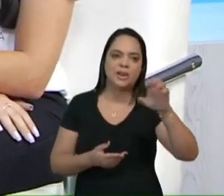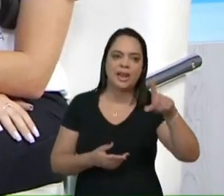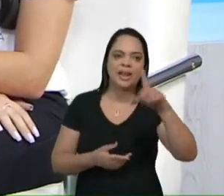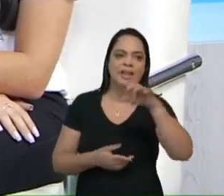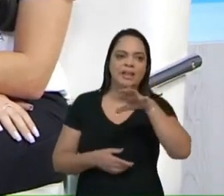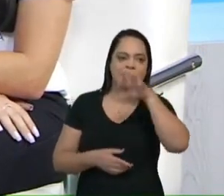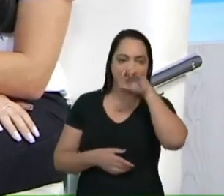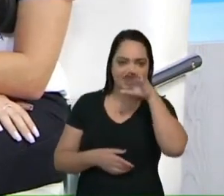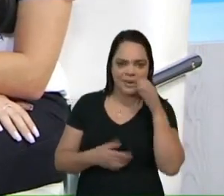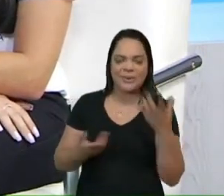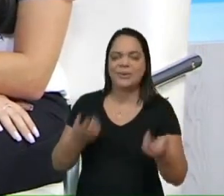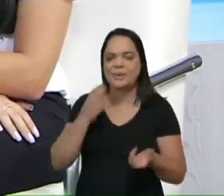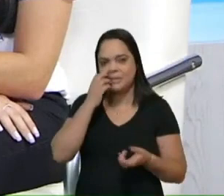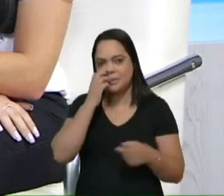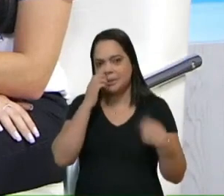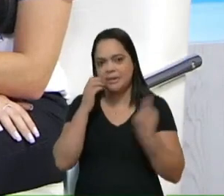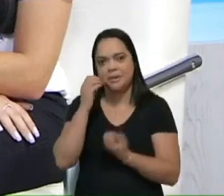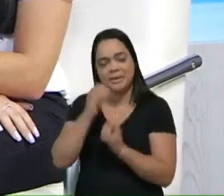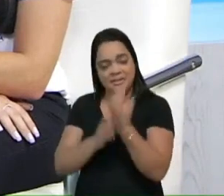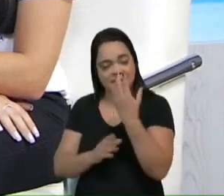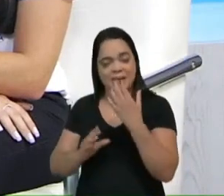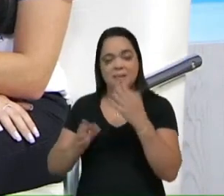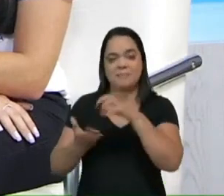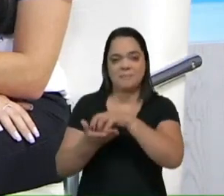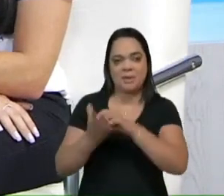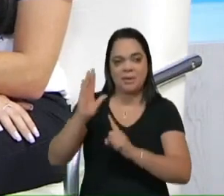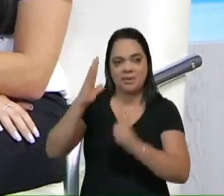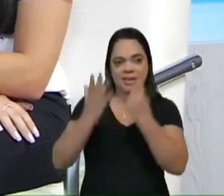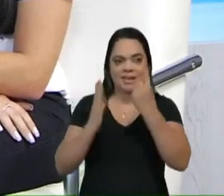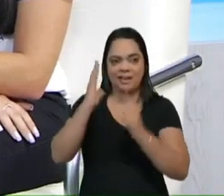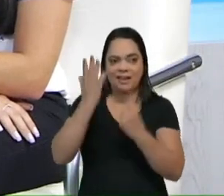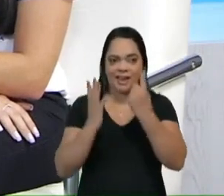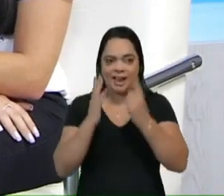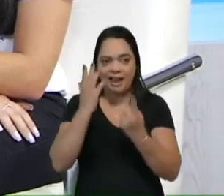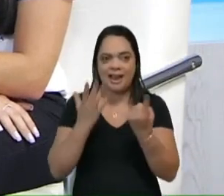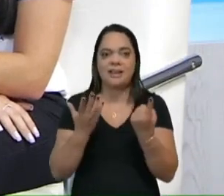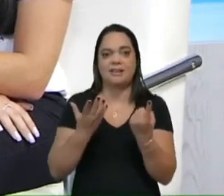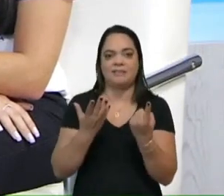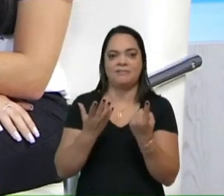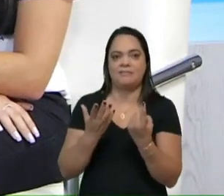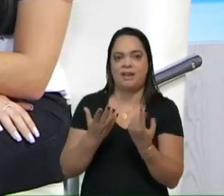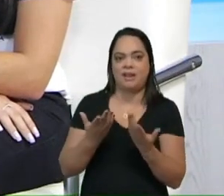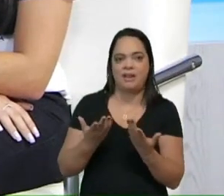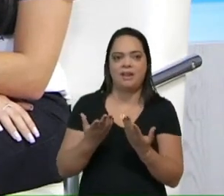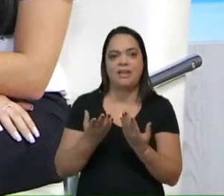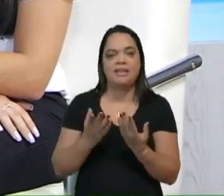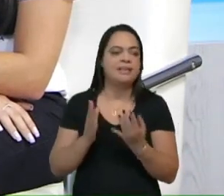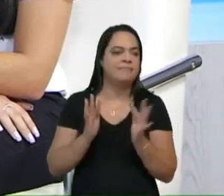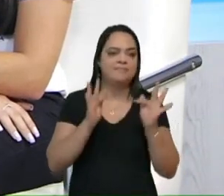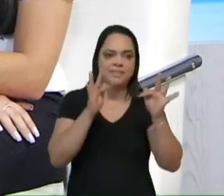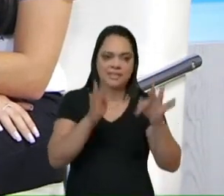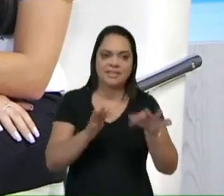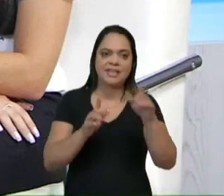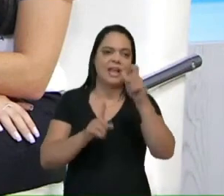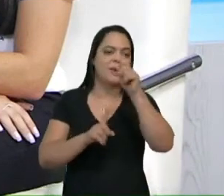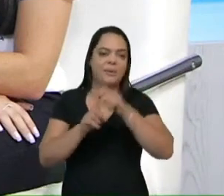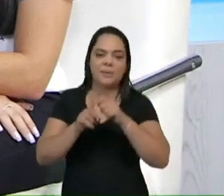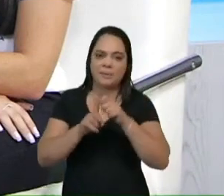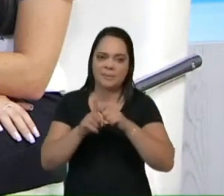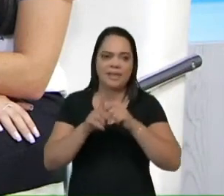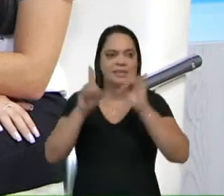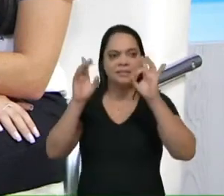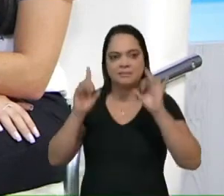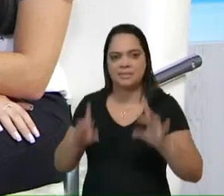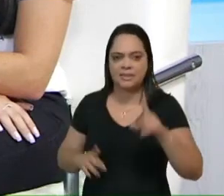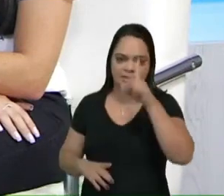falar de doença Rara então a gente criou um bloco de carnaval que ele ele encerra assim com chave de ouro esse mês foi no dia